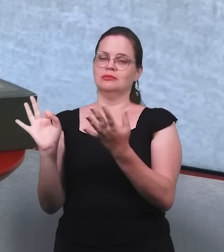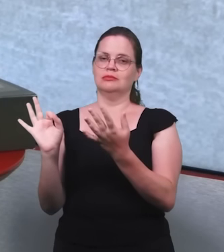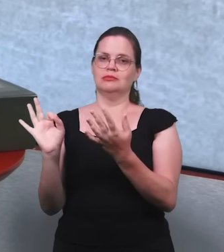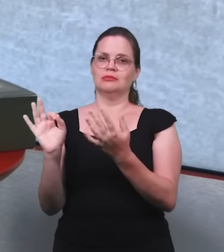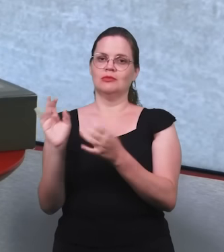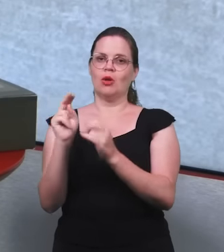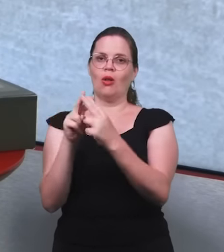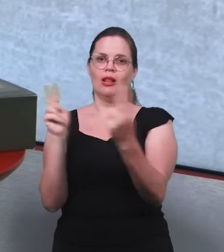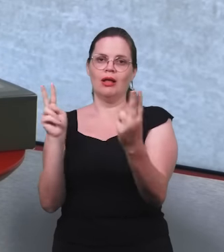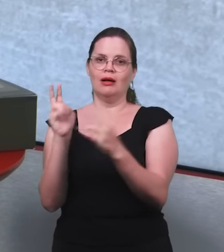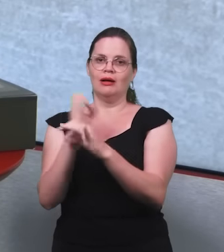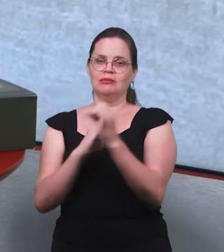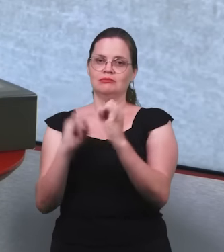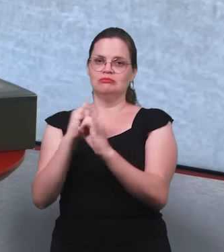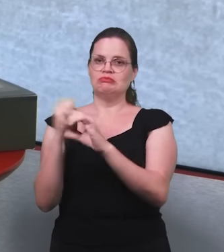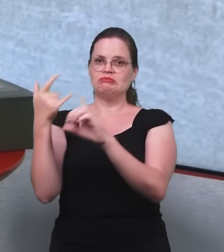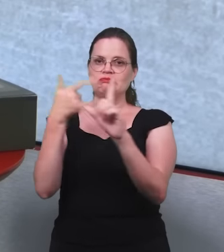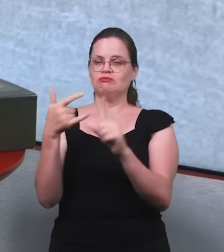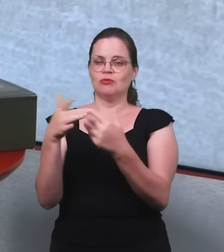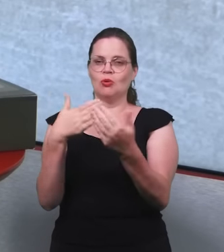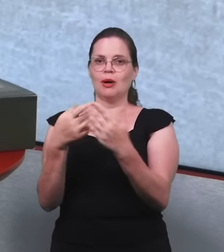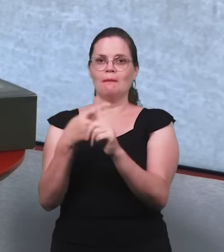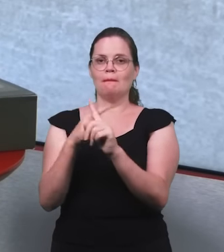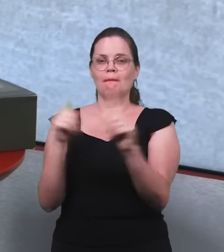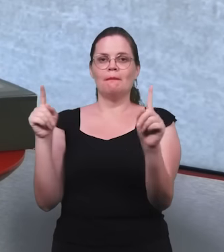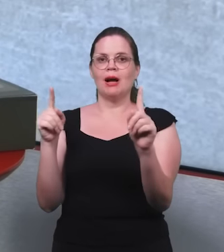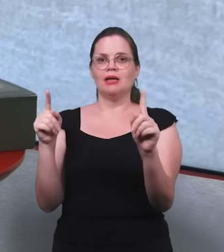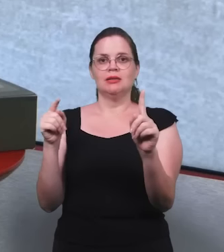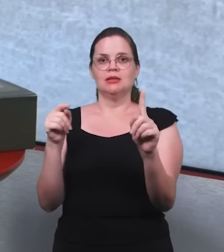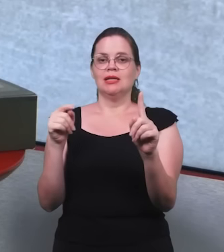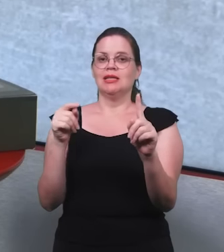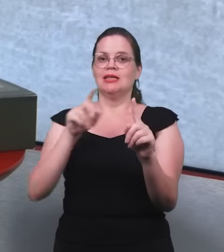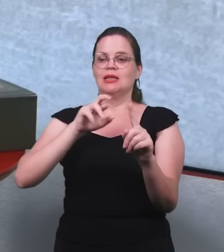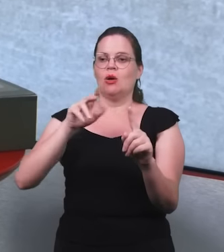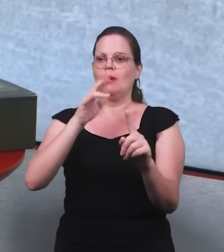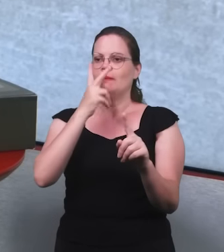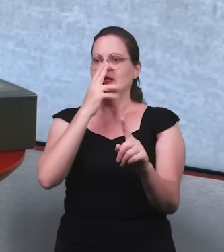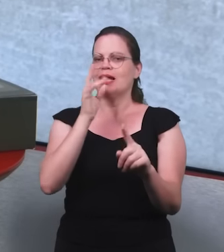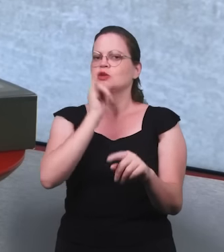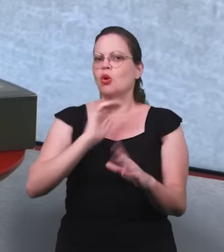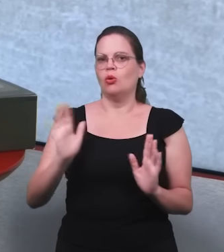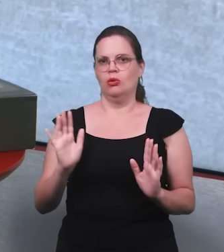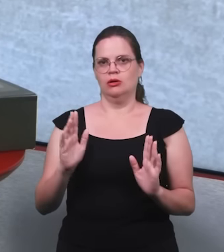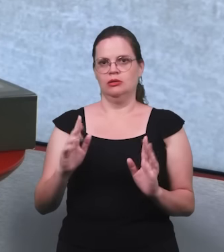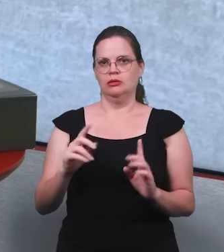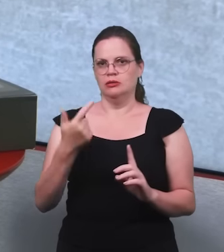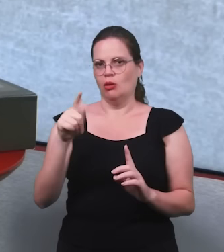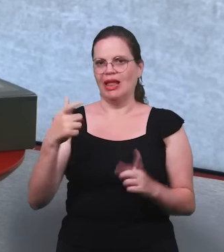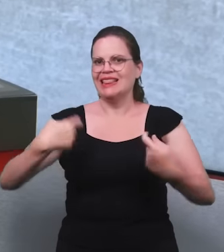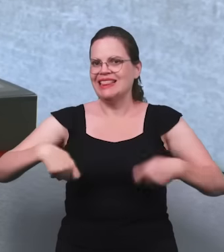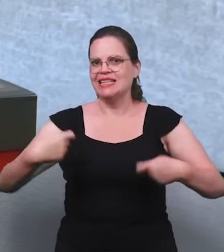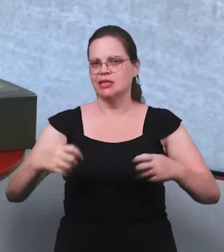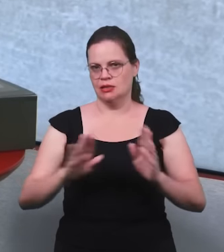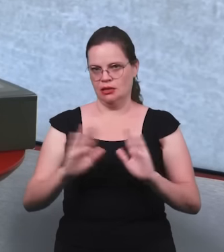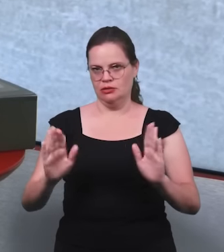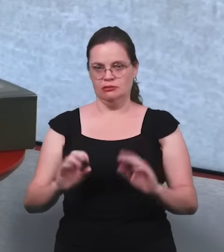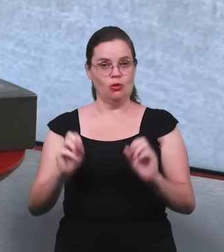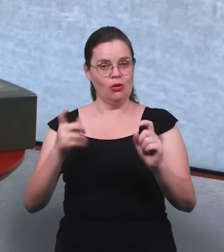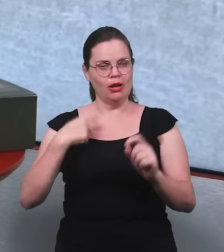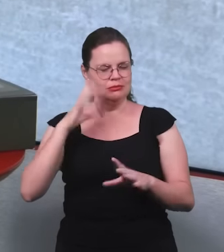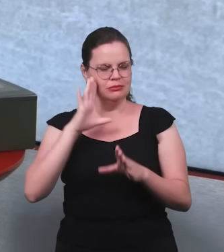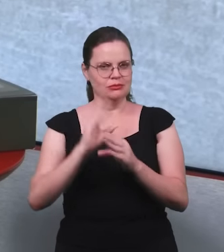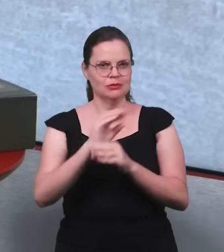culto online, mas sem a real necessidade de assistir aquele culto online. Tá bem?